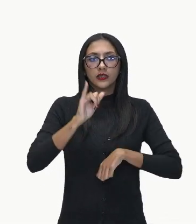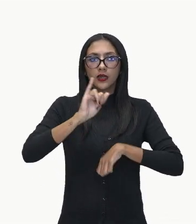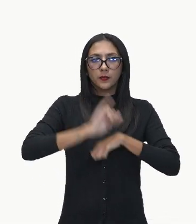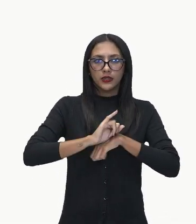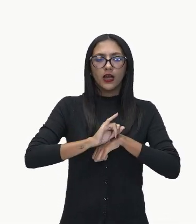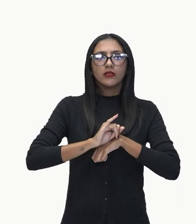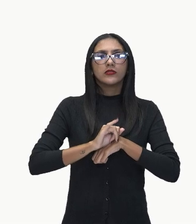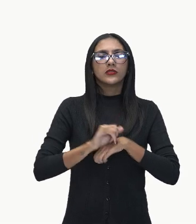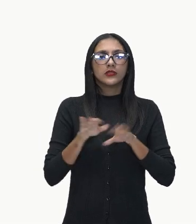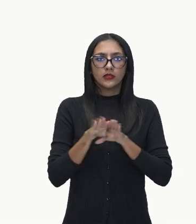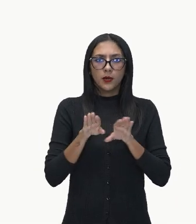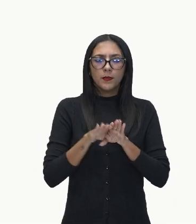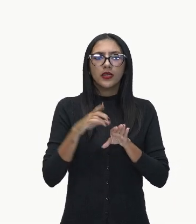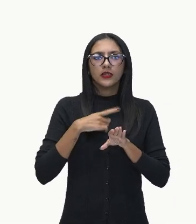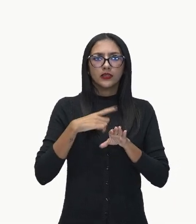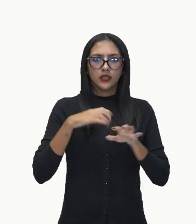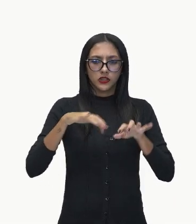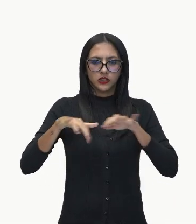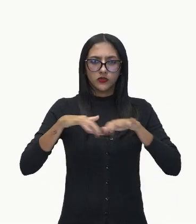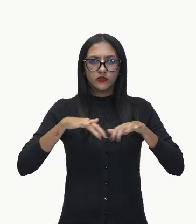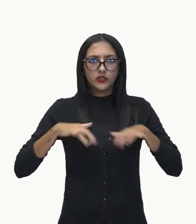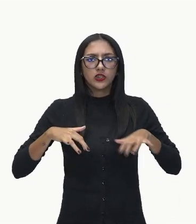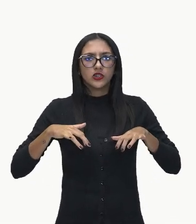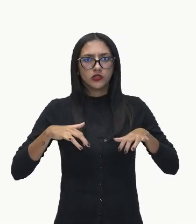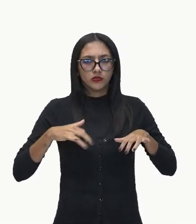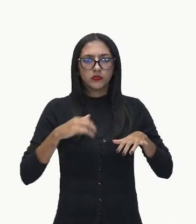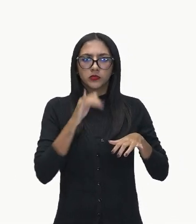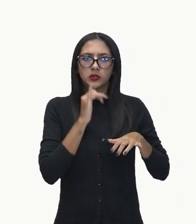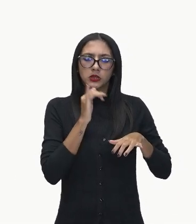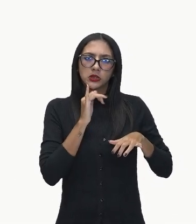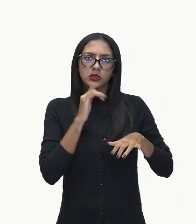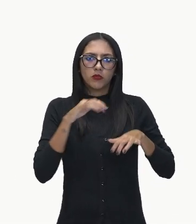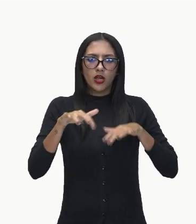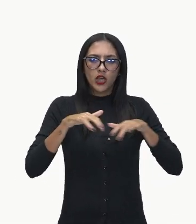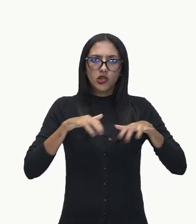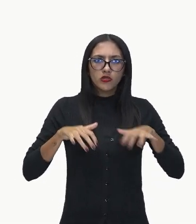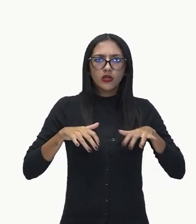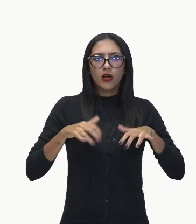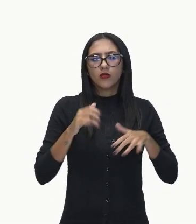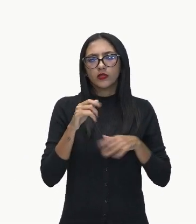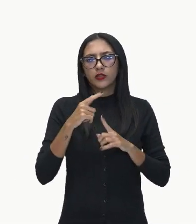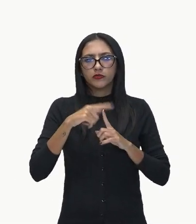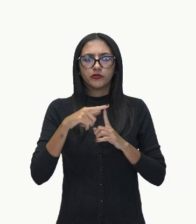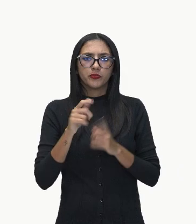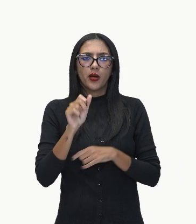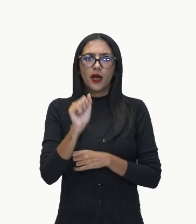elas se subdividem em capitais regionais do tipo